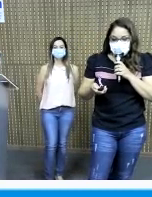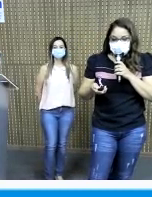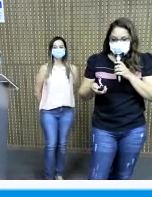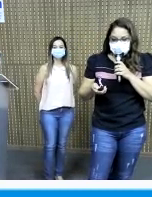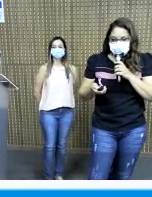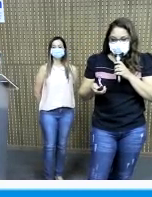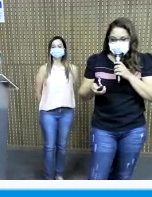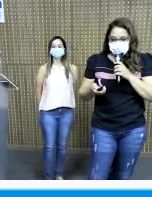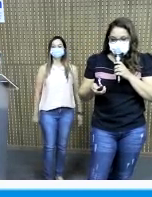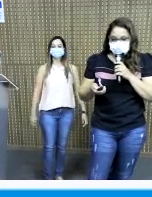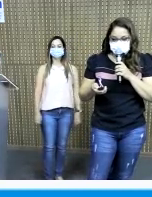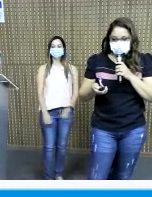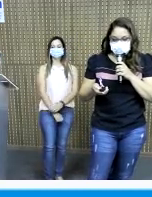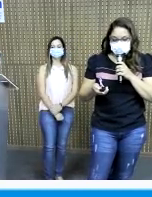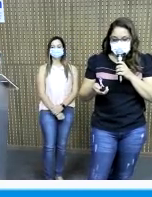a fachada da unidade.